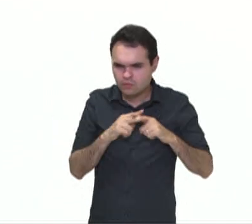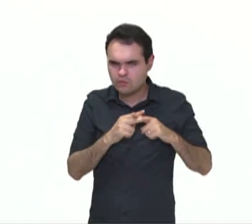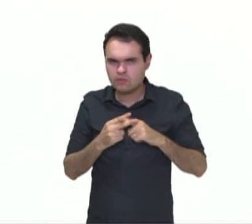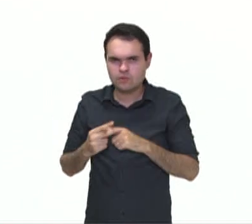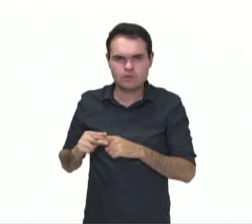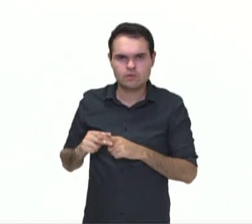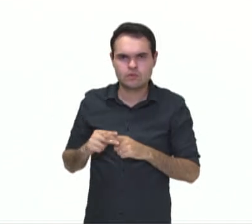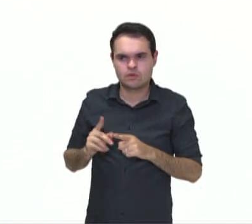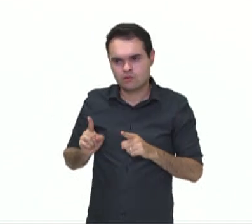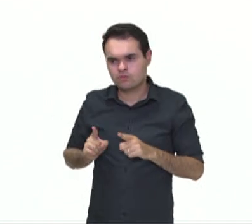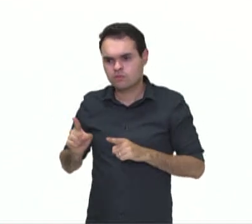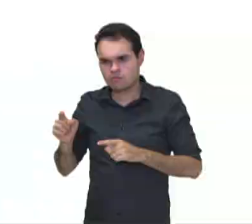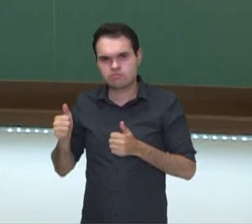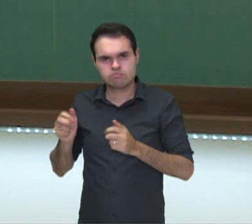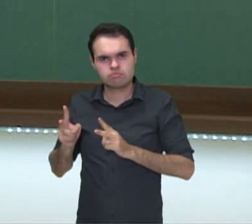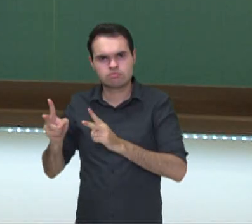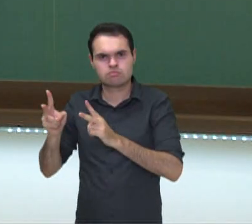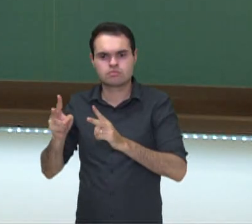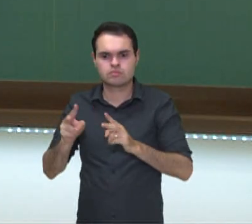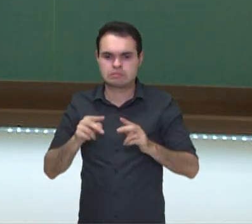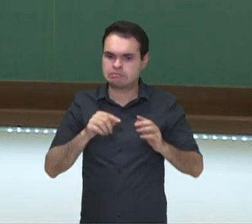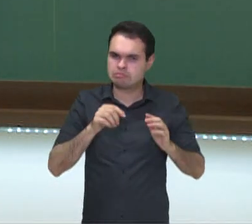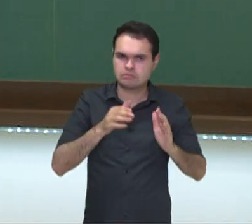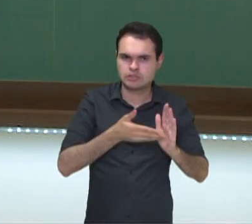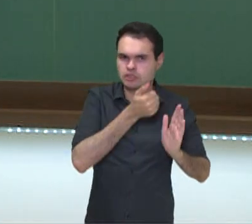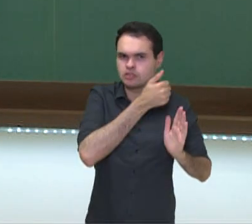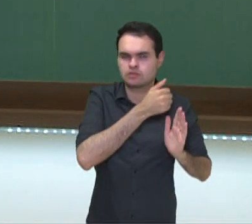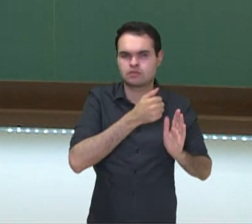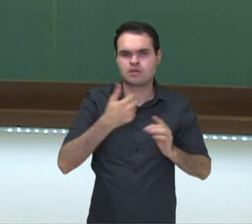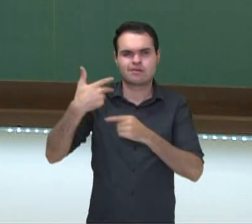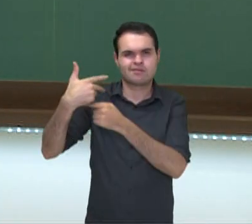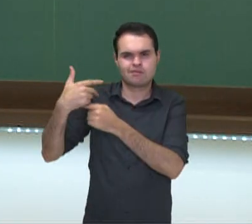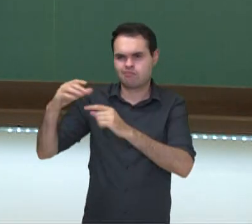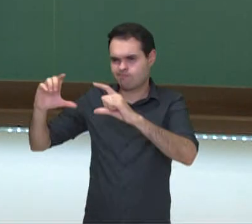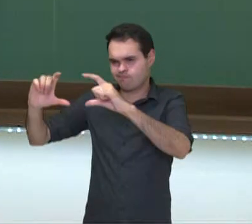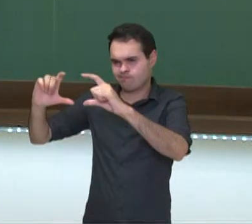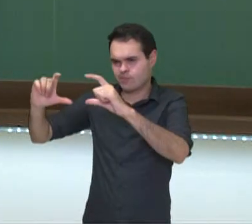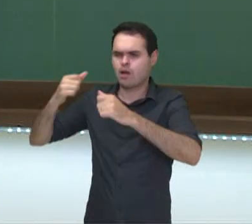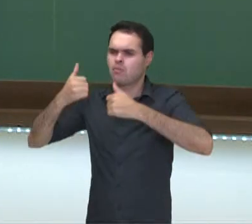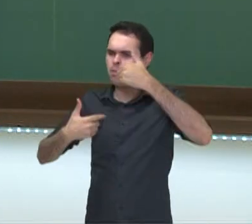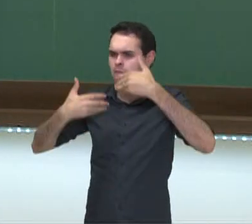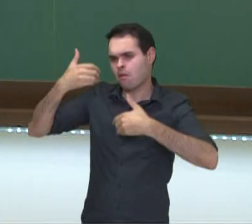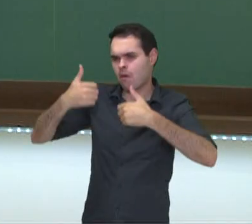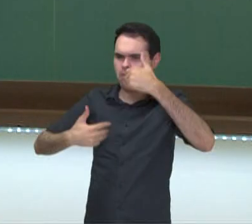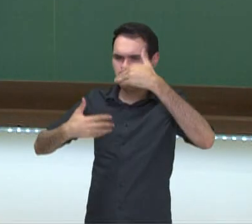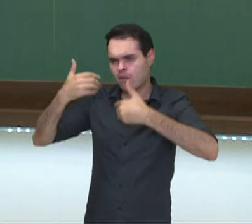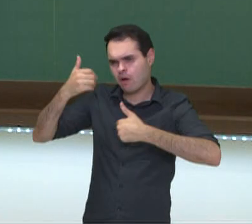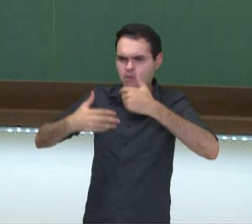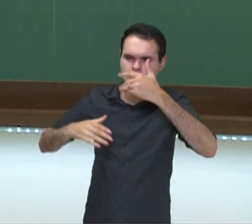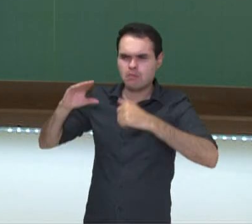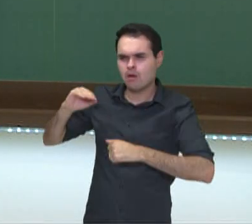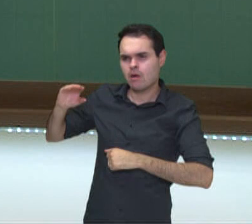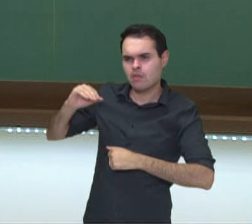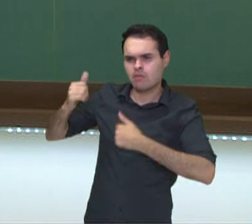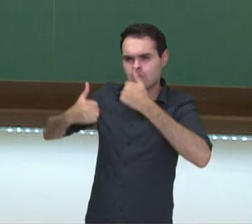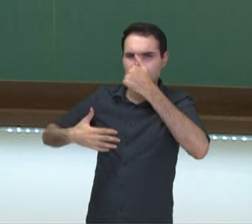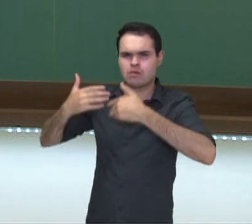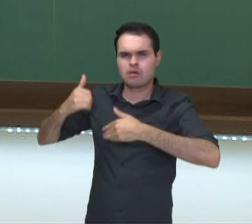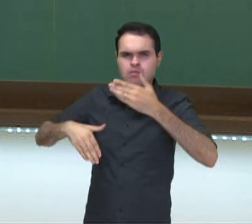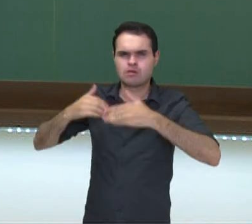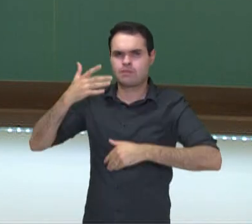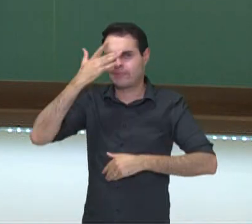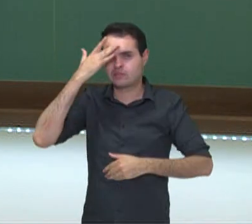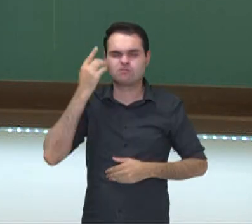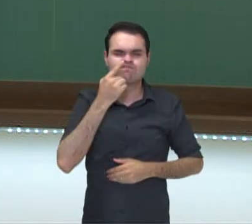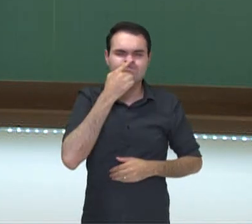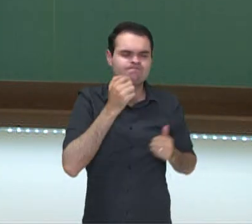indo bem. Então veja a sua apresentação, grave ali com o seu celular, fale com uma pessoa próxima, fale com o